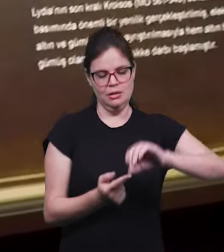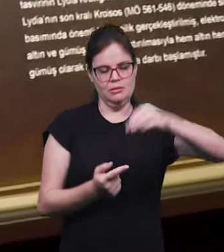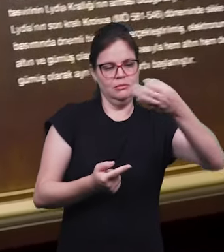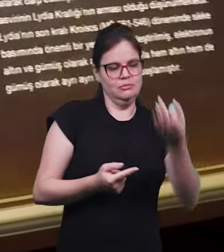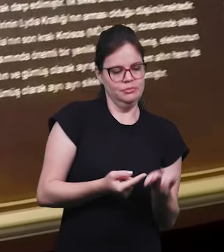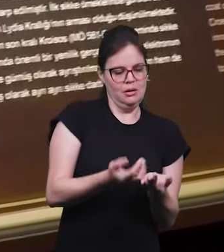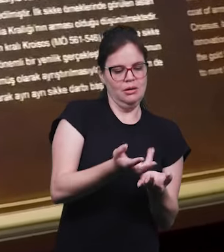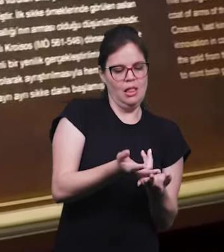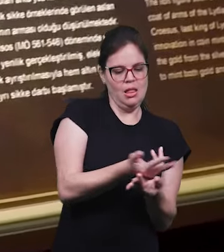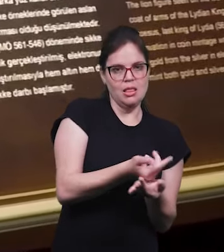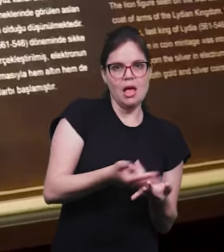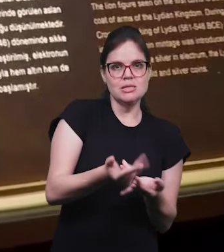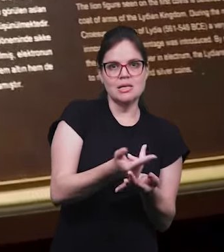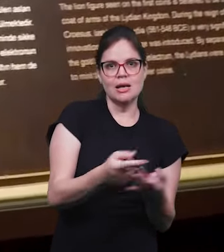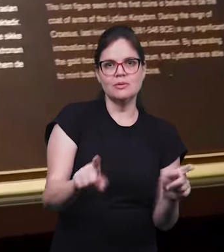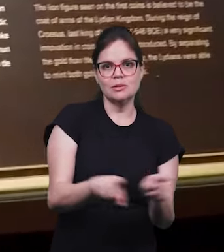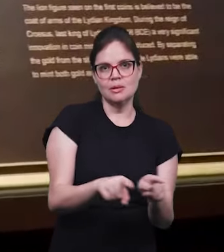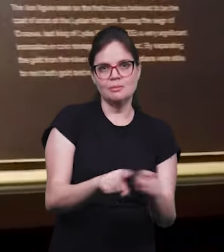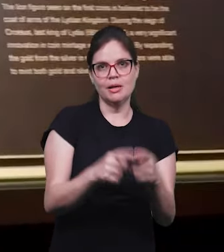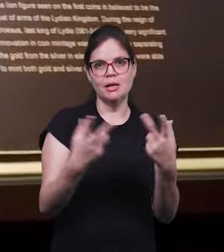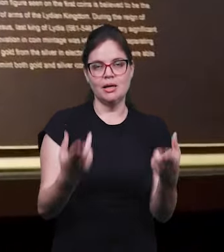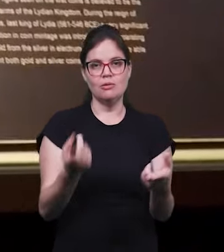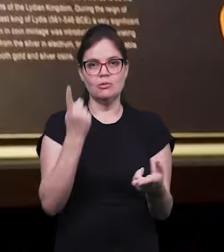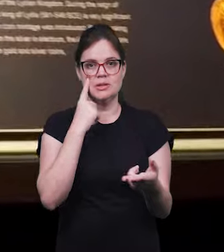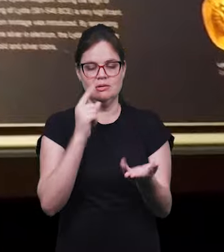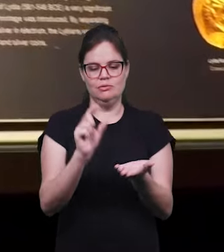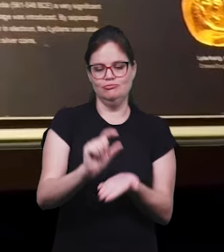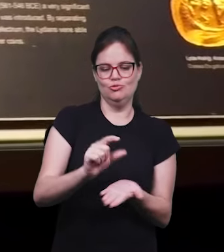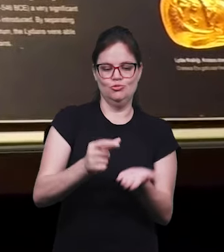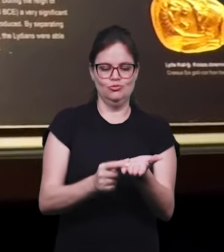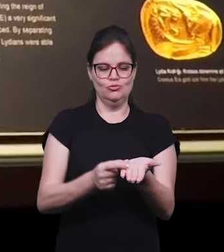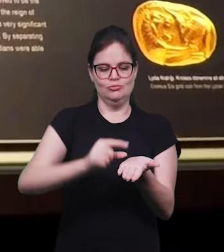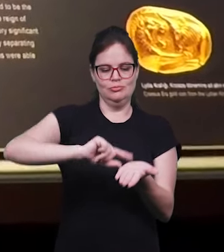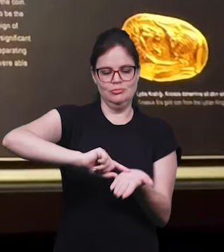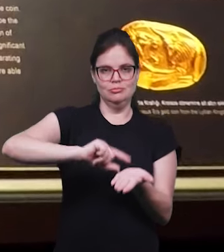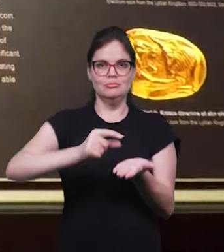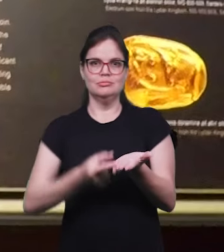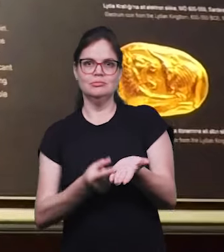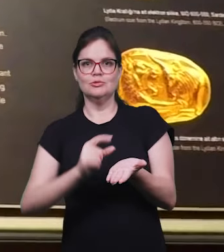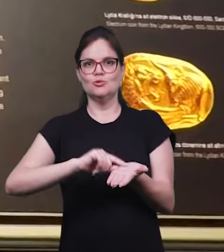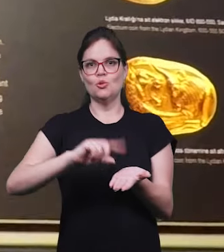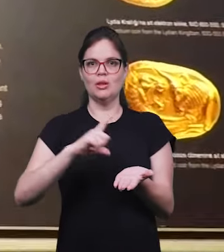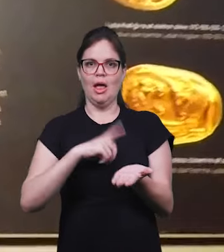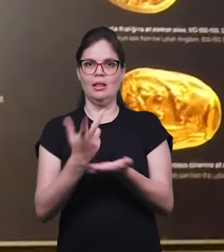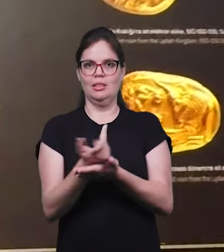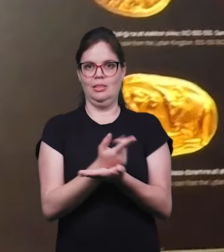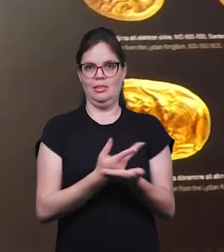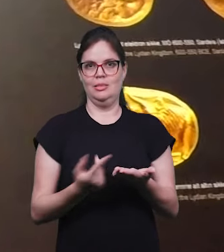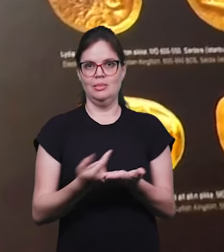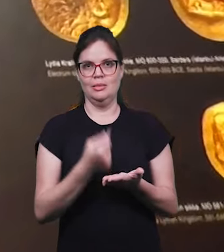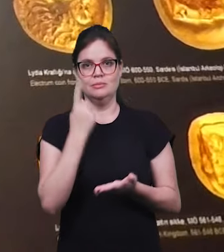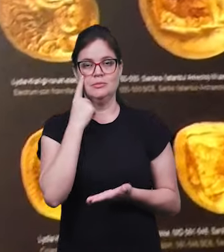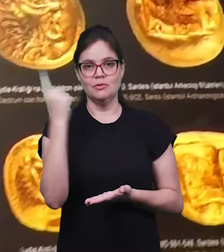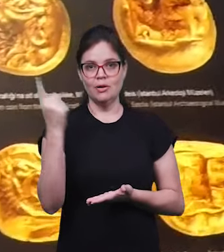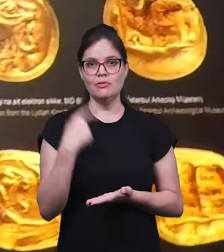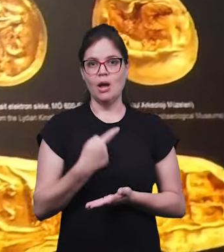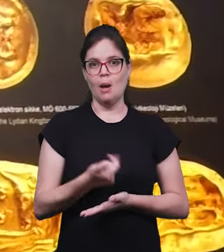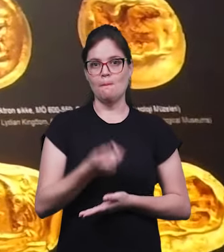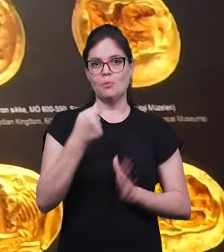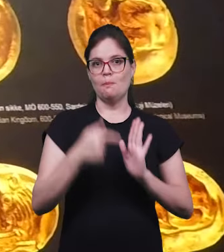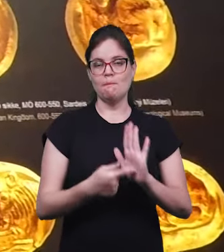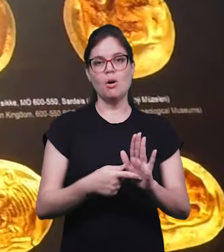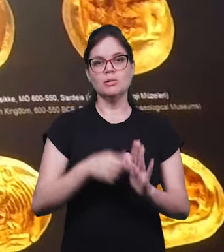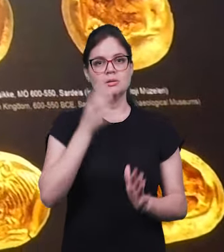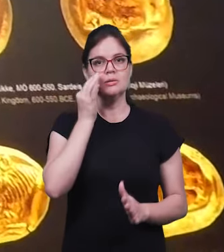né, que nós vamos mostrar aqui a moeda, né, que é um outro artefato, né, uma moeda, um achado muito importante,